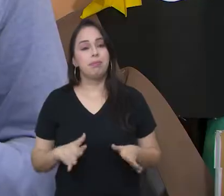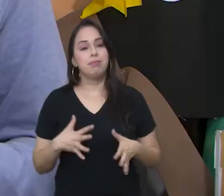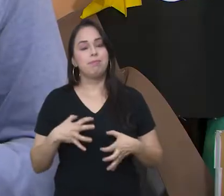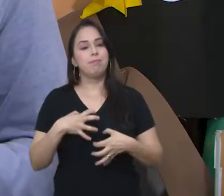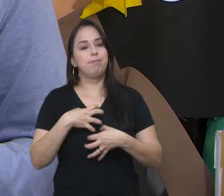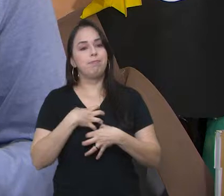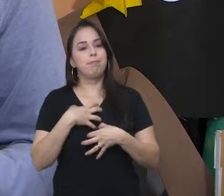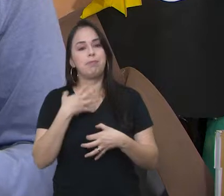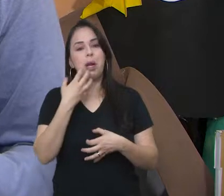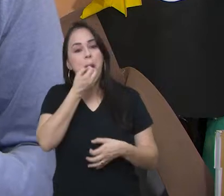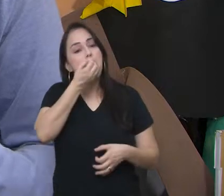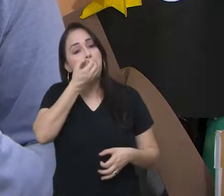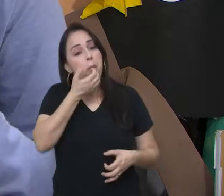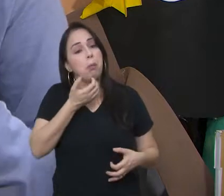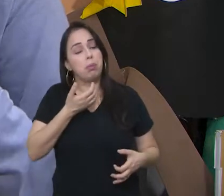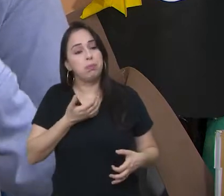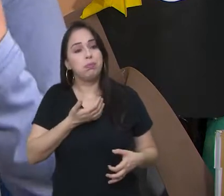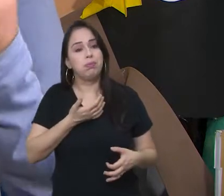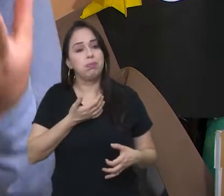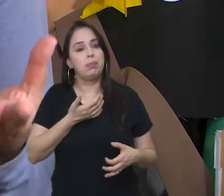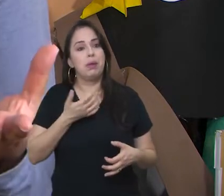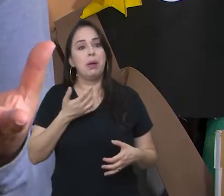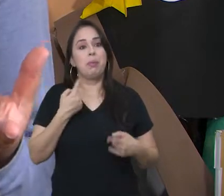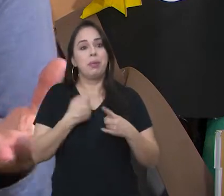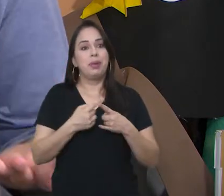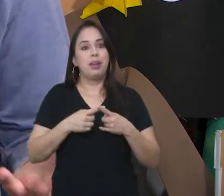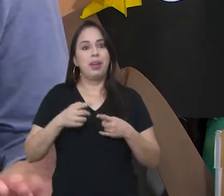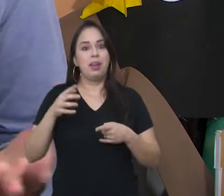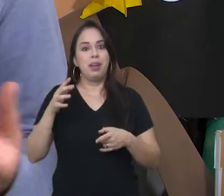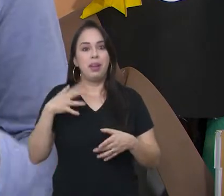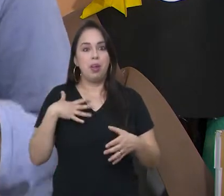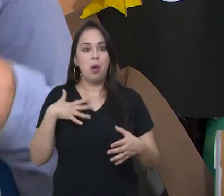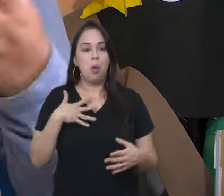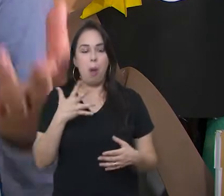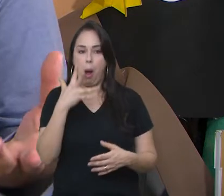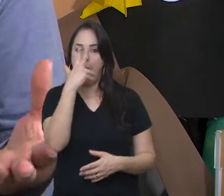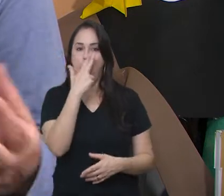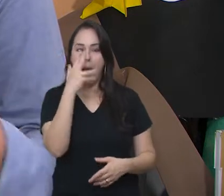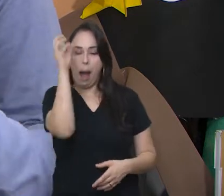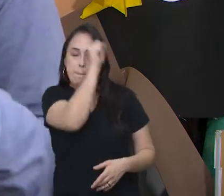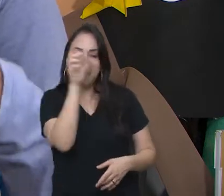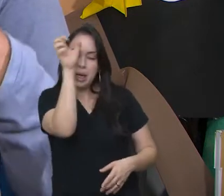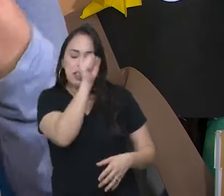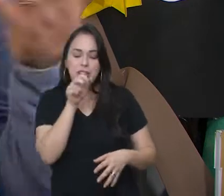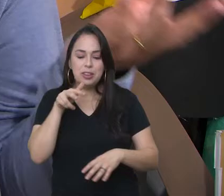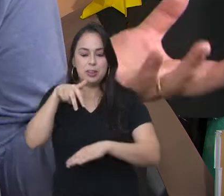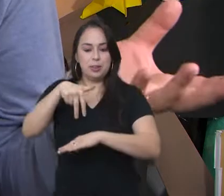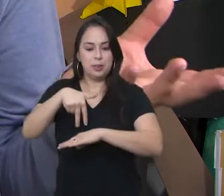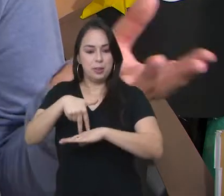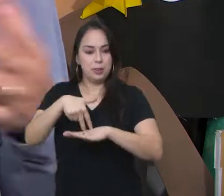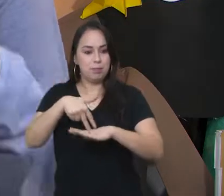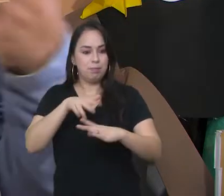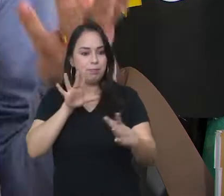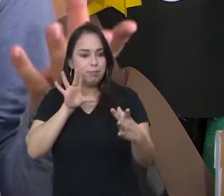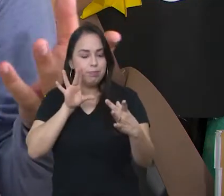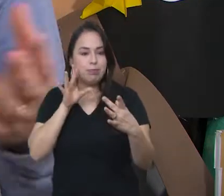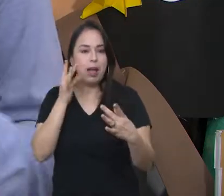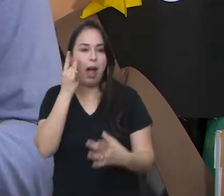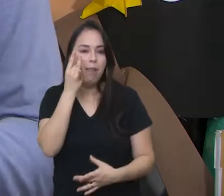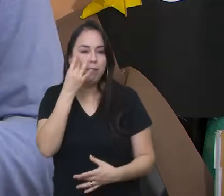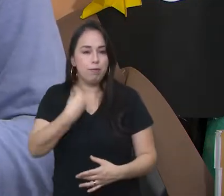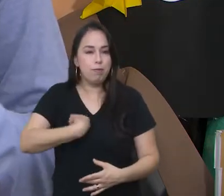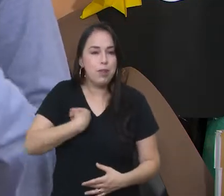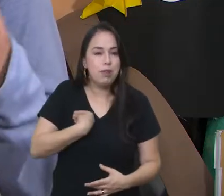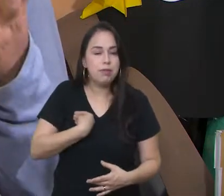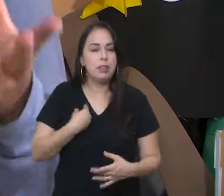para mim tem sido muito bom, porque eu tenho aprendido a estar com as pessoas, estar na rua, e a gente tem que se virar, o